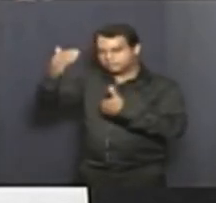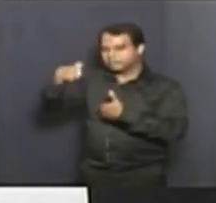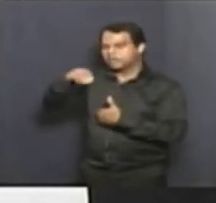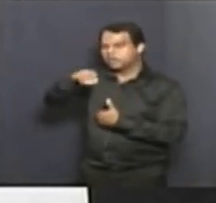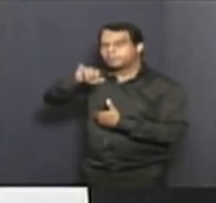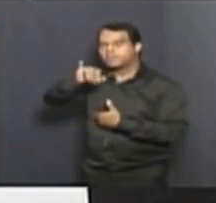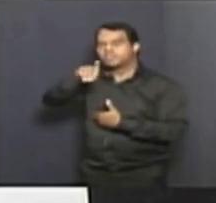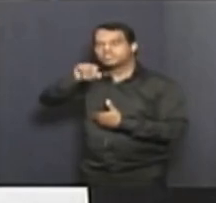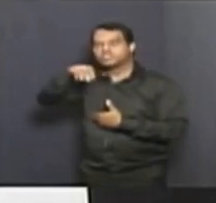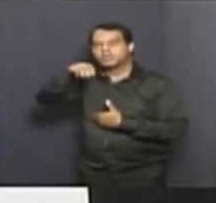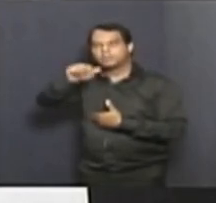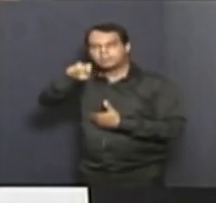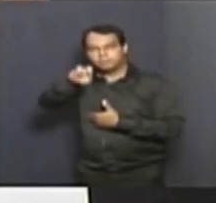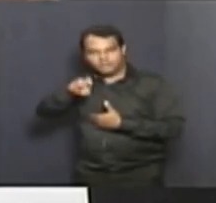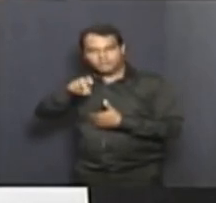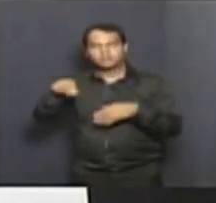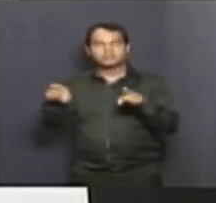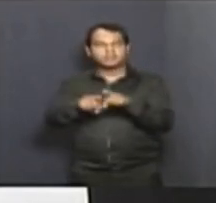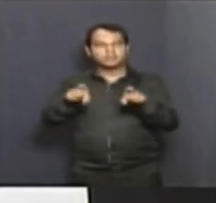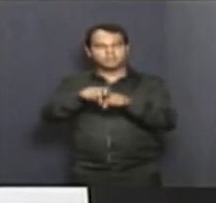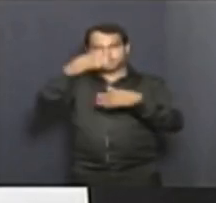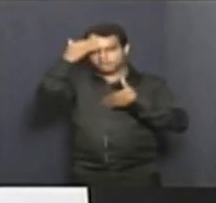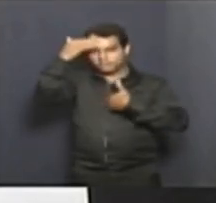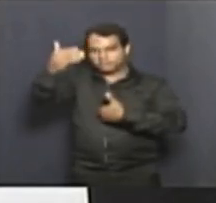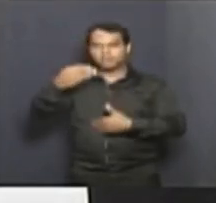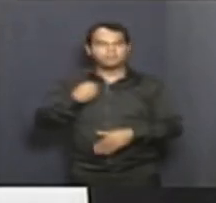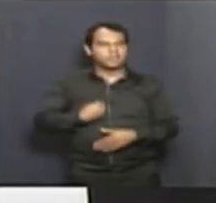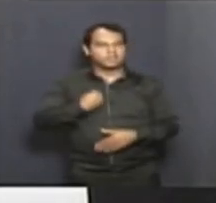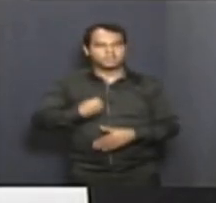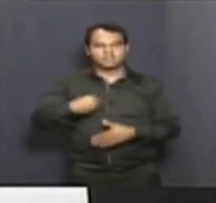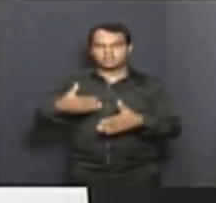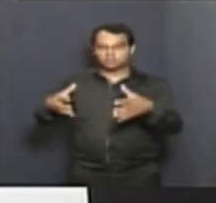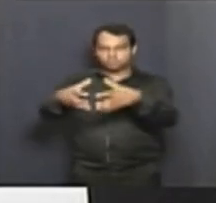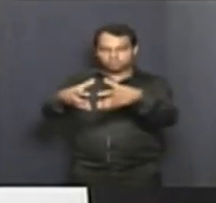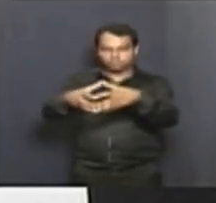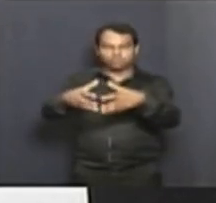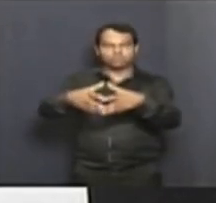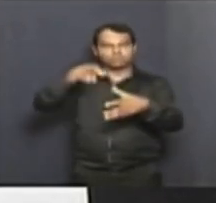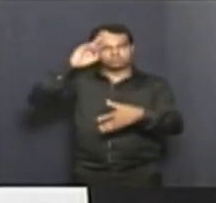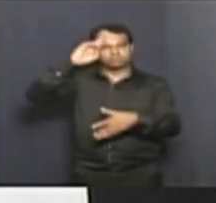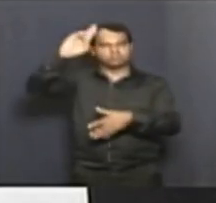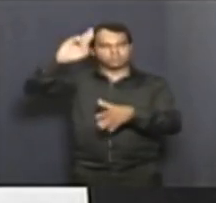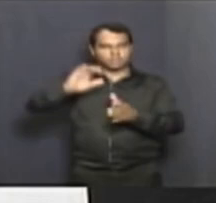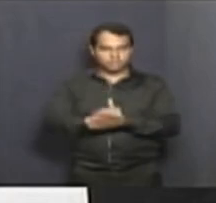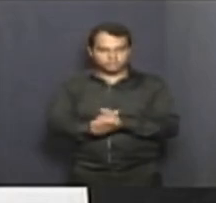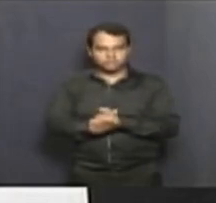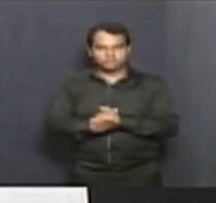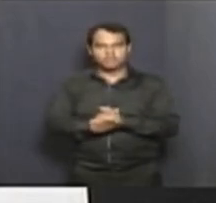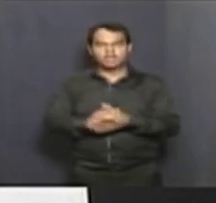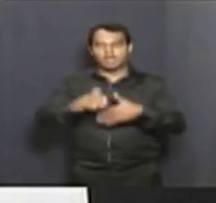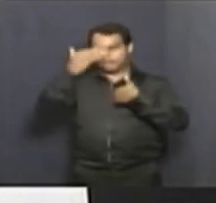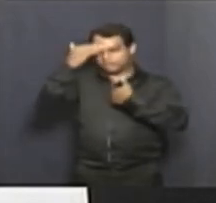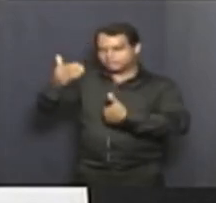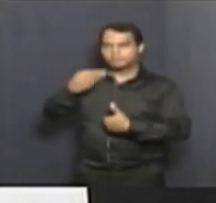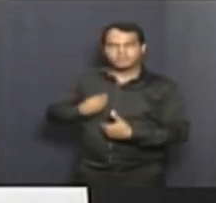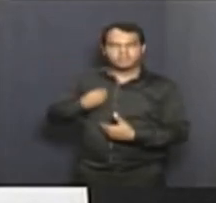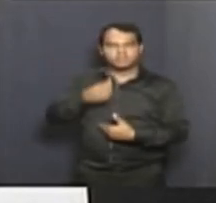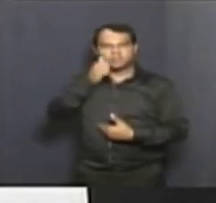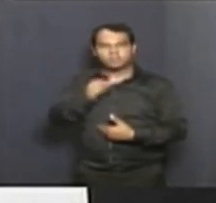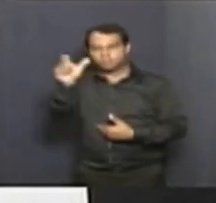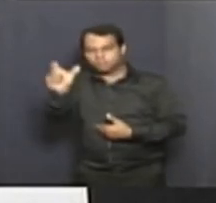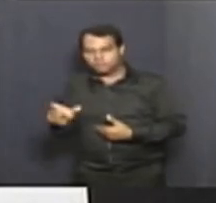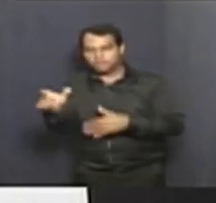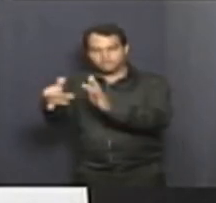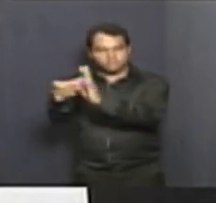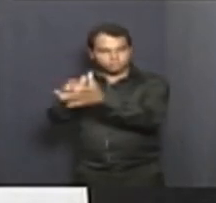e agradecer também a presença das autoridades agradecer a presença é da minha esposa maria divina com